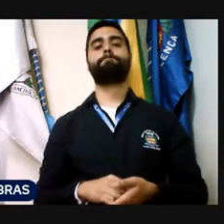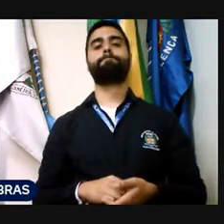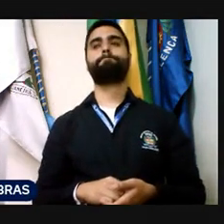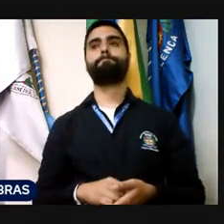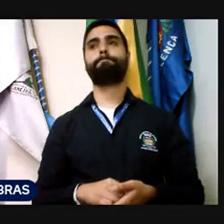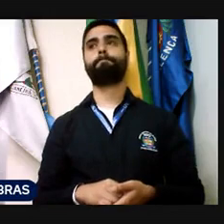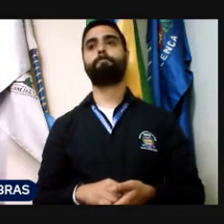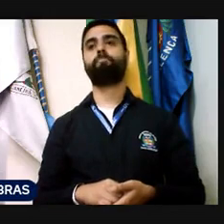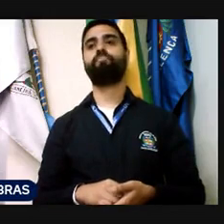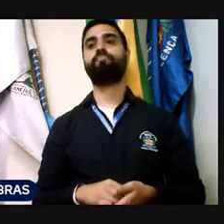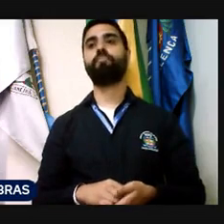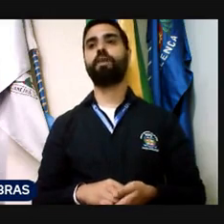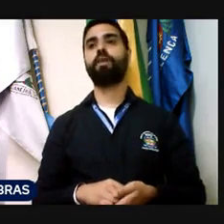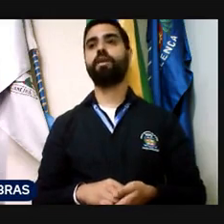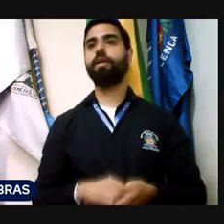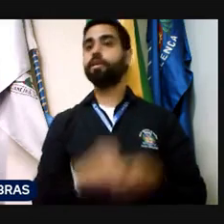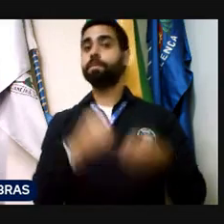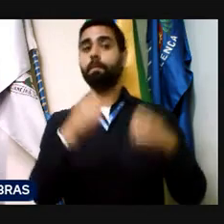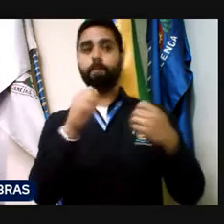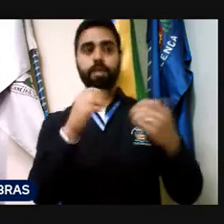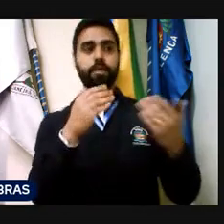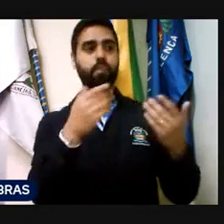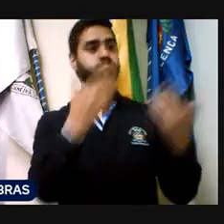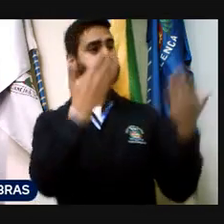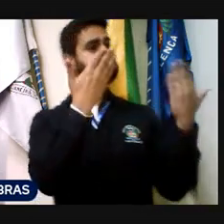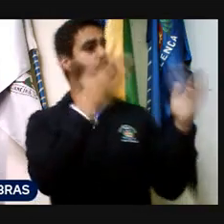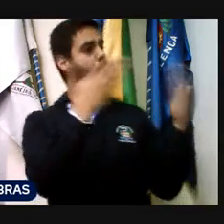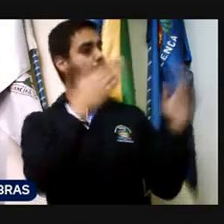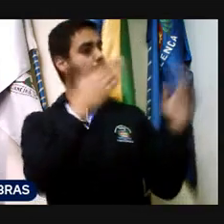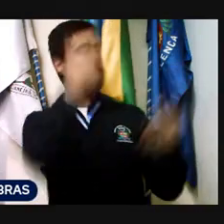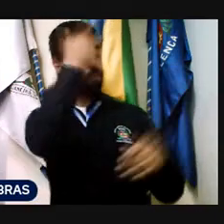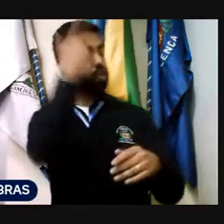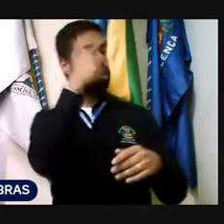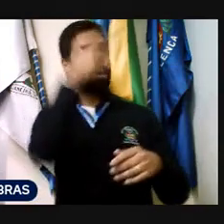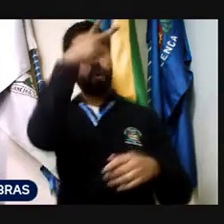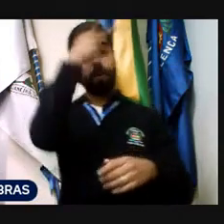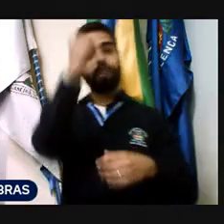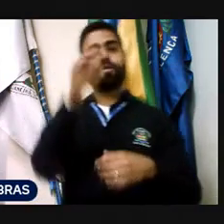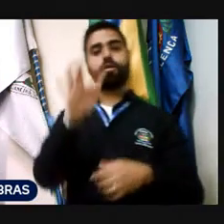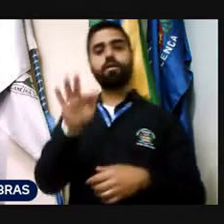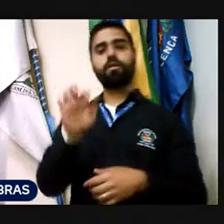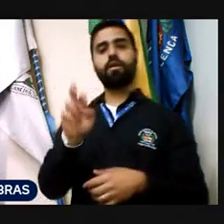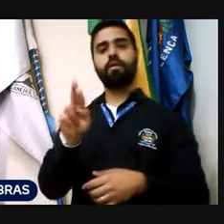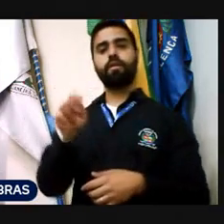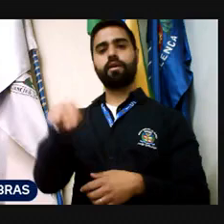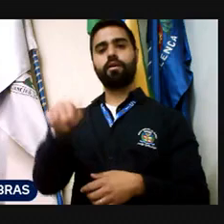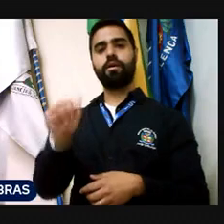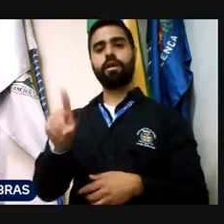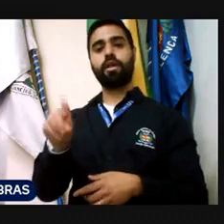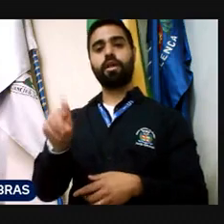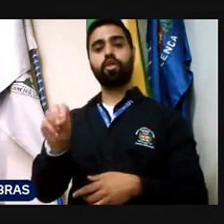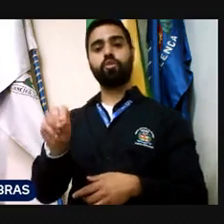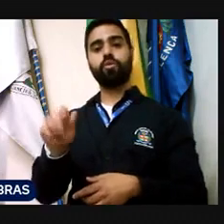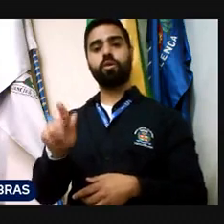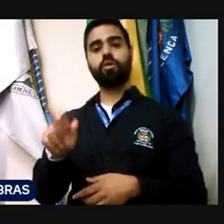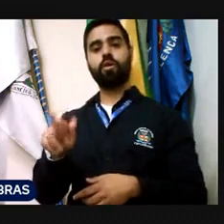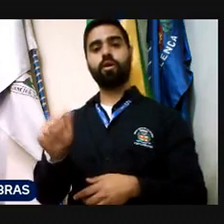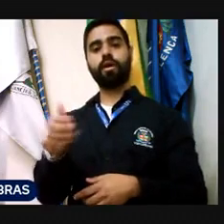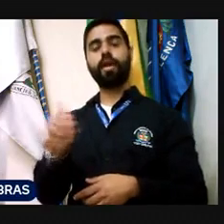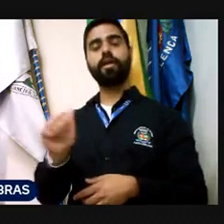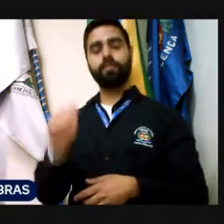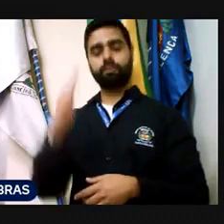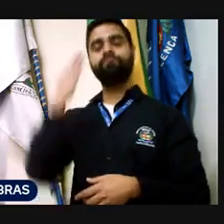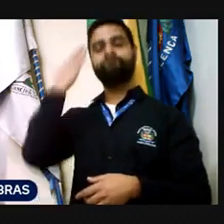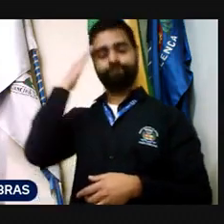a gente tem que dar os louros a quem realmente merece. Prefeito Fernandinho Graça foi o único que teve a sensibilidade